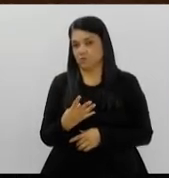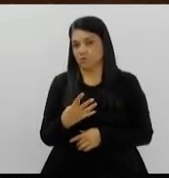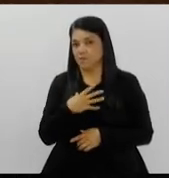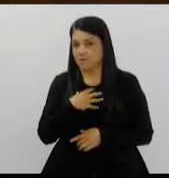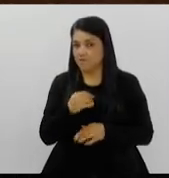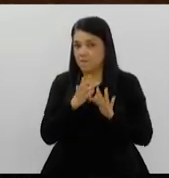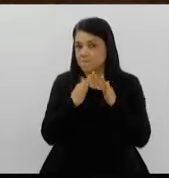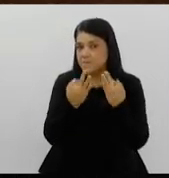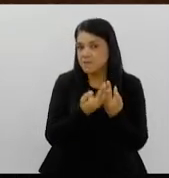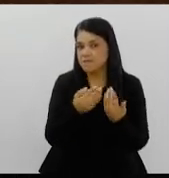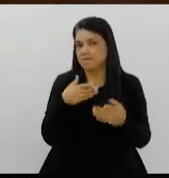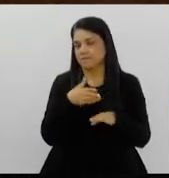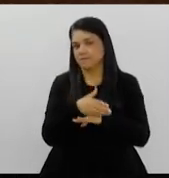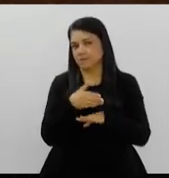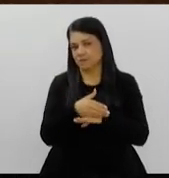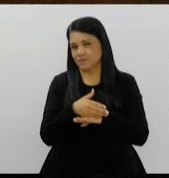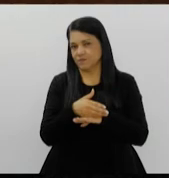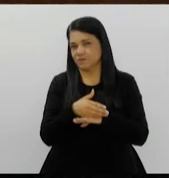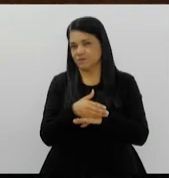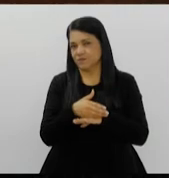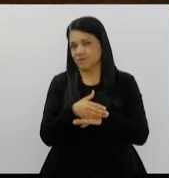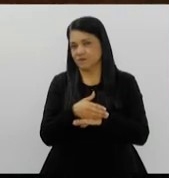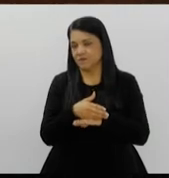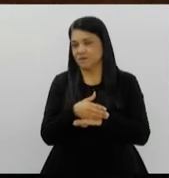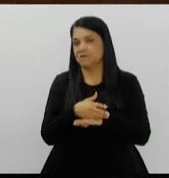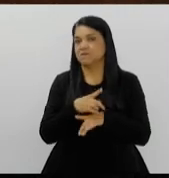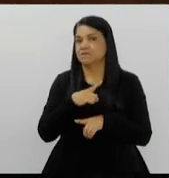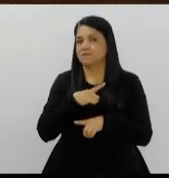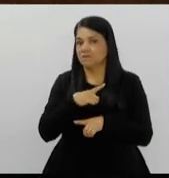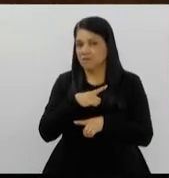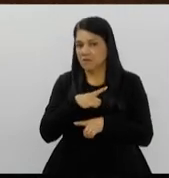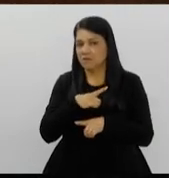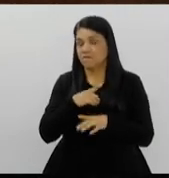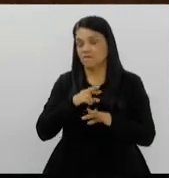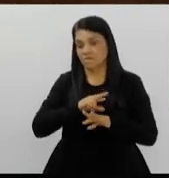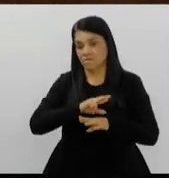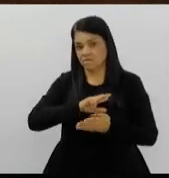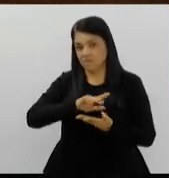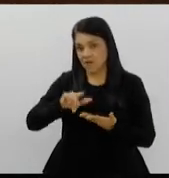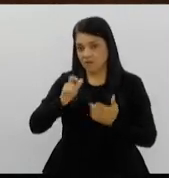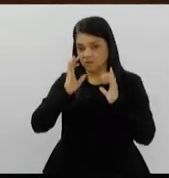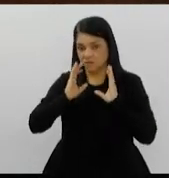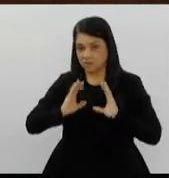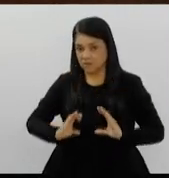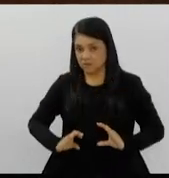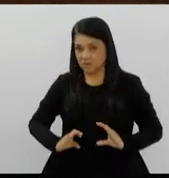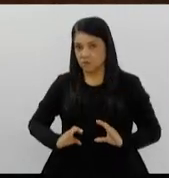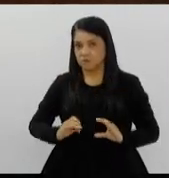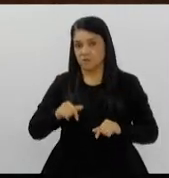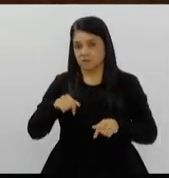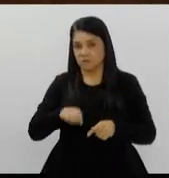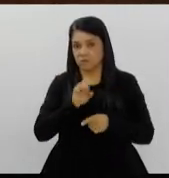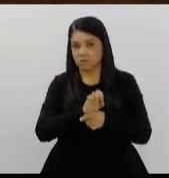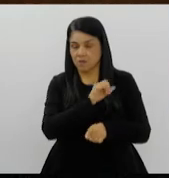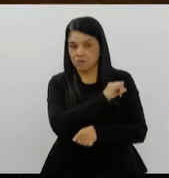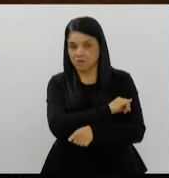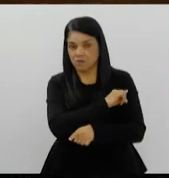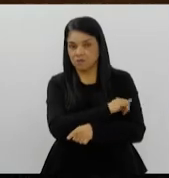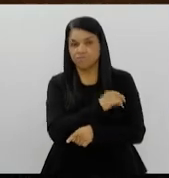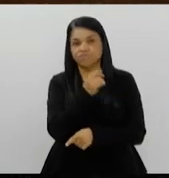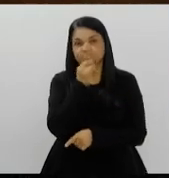Nada diferente do que muitos cidadãos do estado do Rio de Janeiro estão, nesse momento,